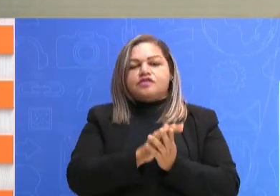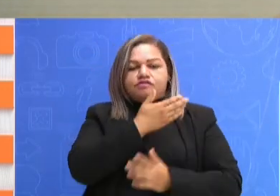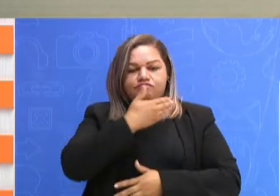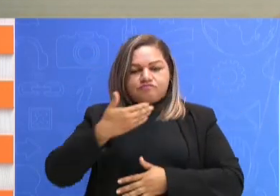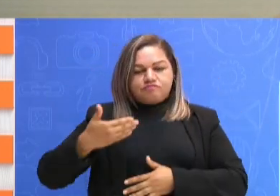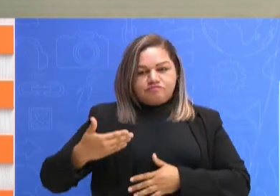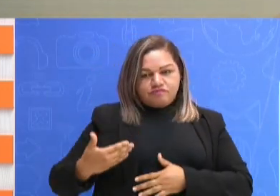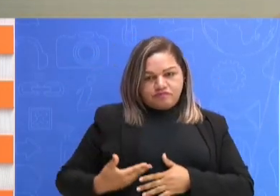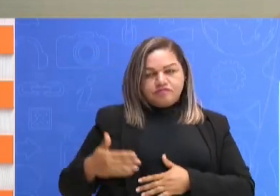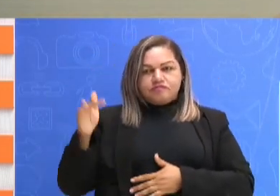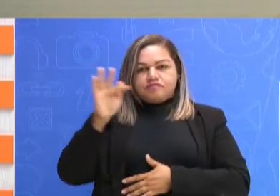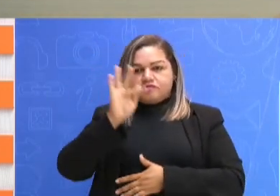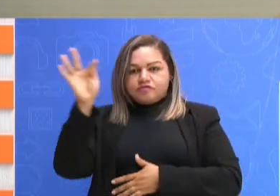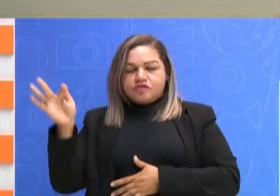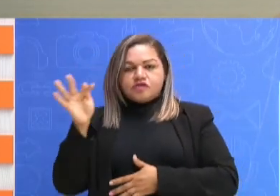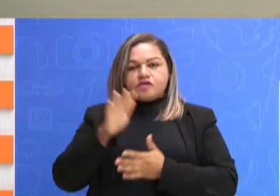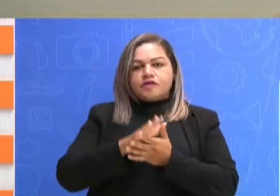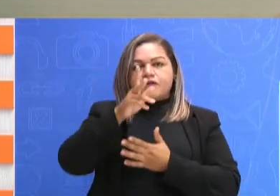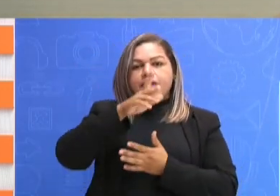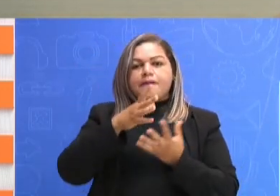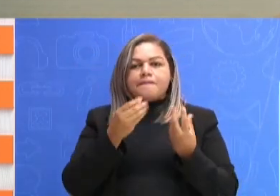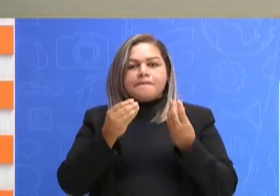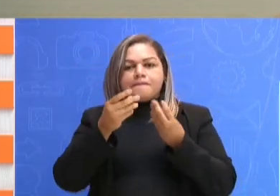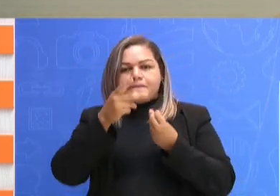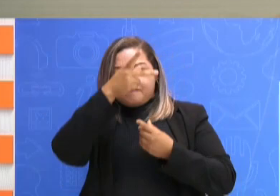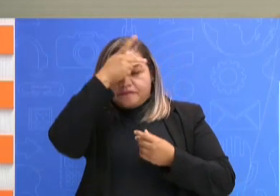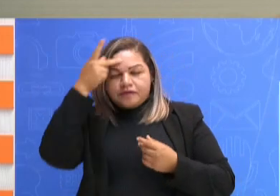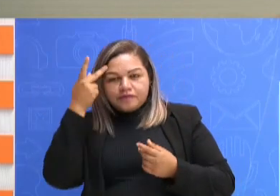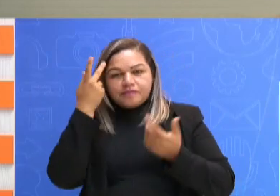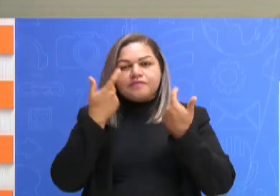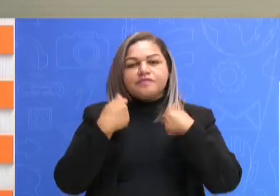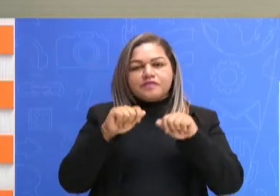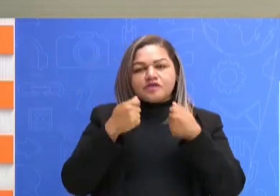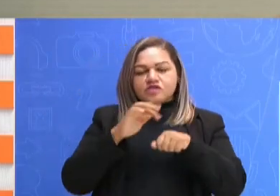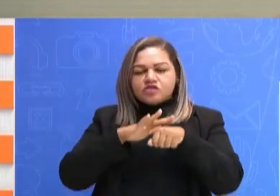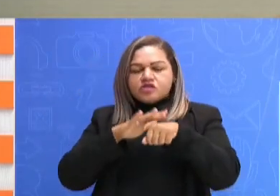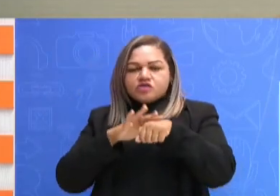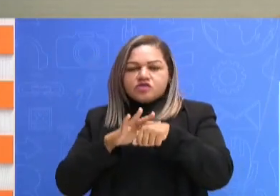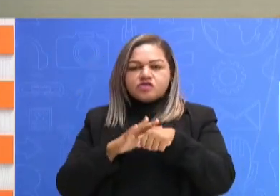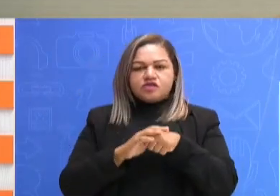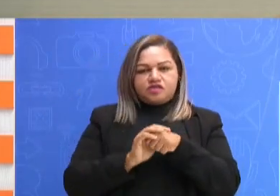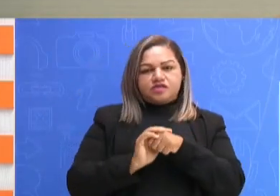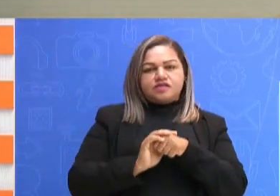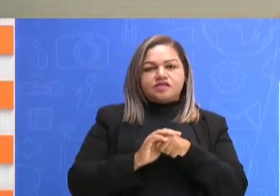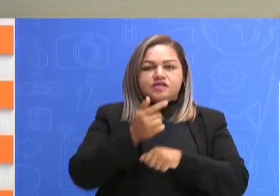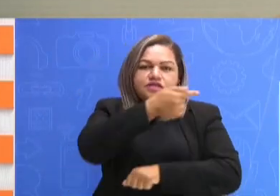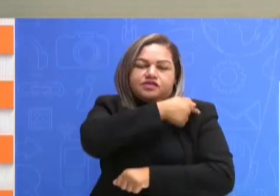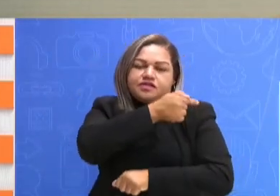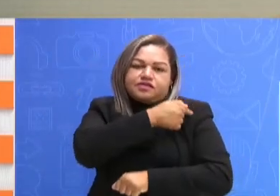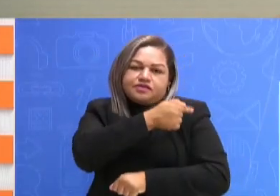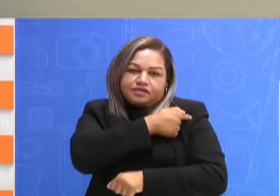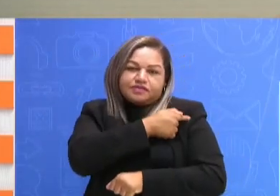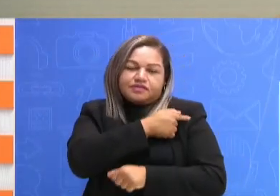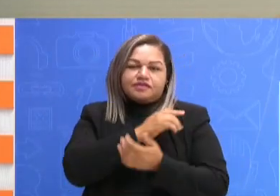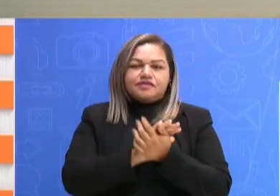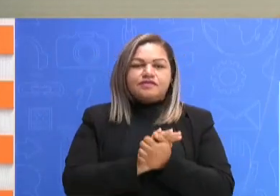federal, respeito que muitas pessoas que têm comorbidade precisam da vacina e as vacinas serão usadas e serão aplicadas em quem realmente